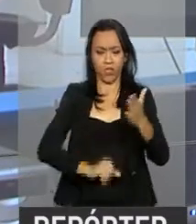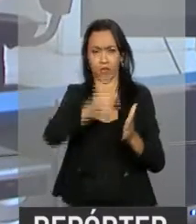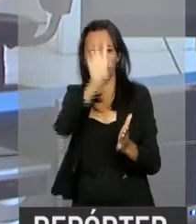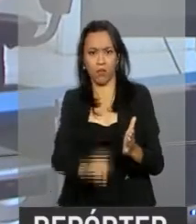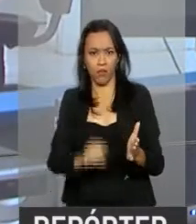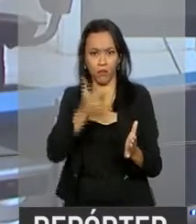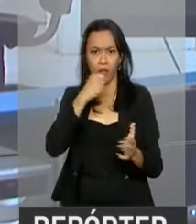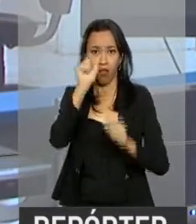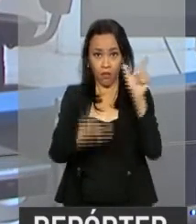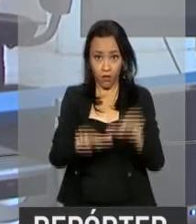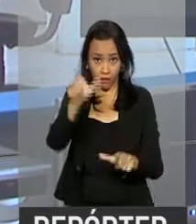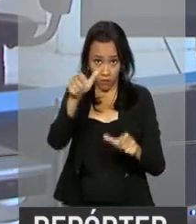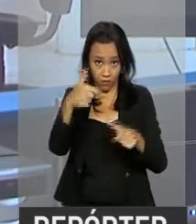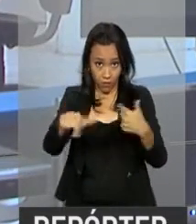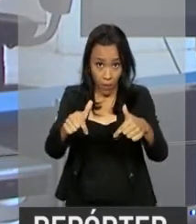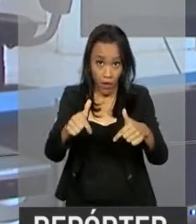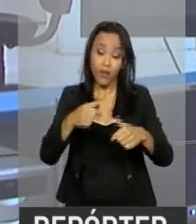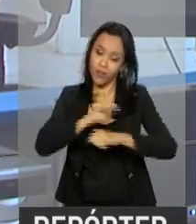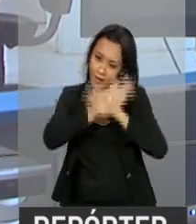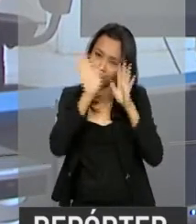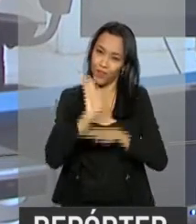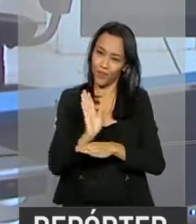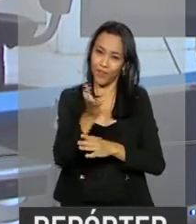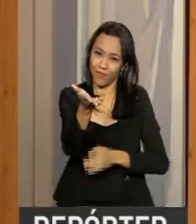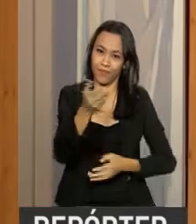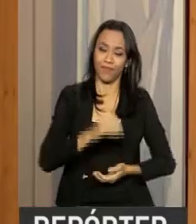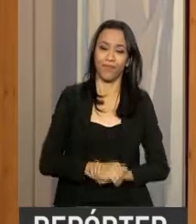Ele esclareceu o assunto em um vídeo. Vamos ver.